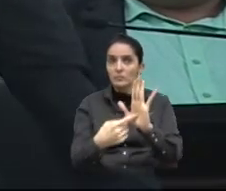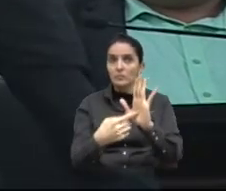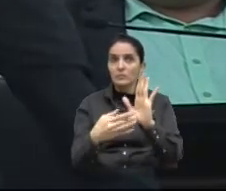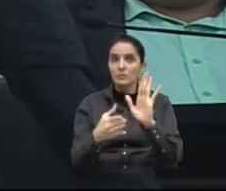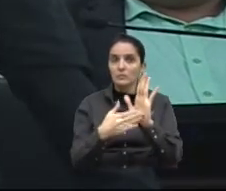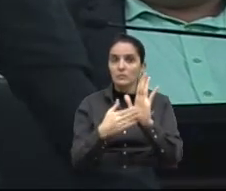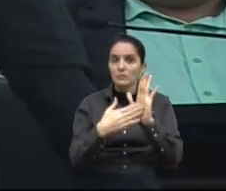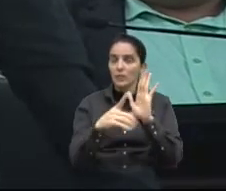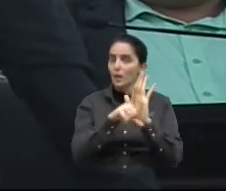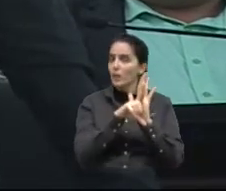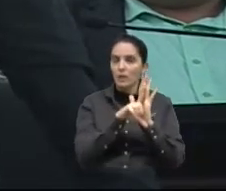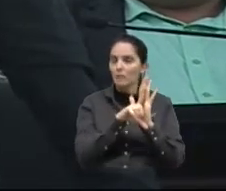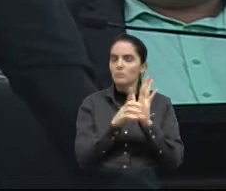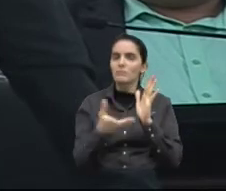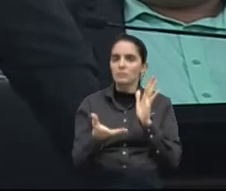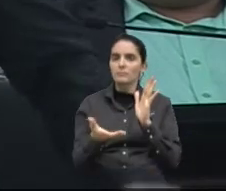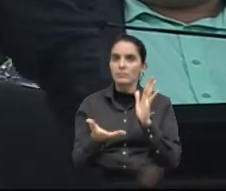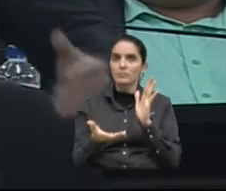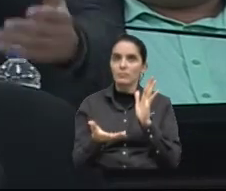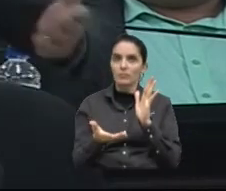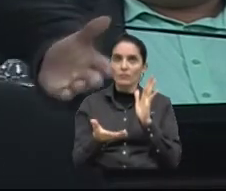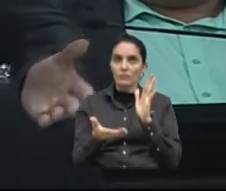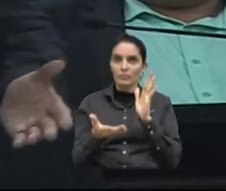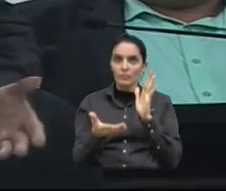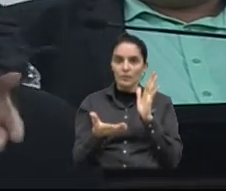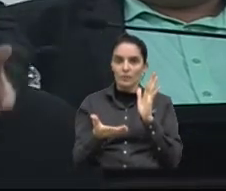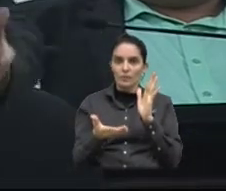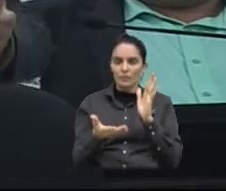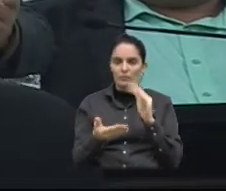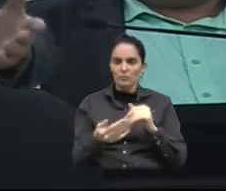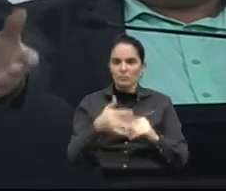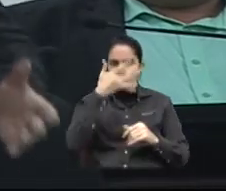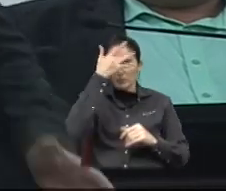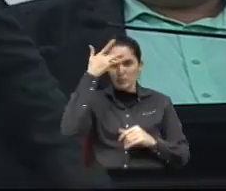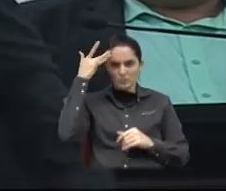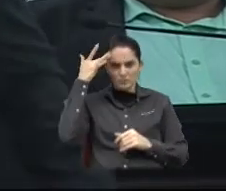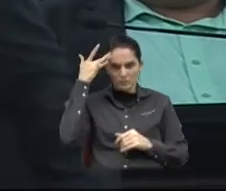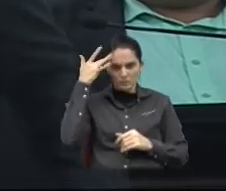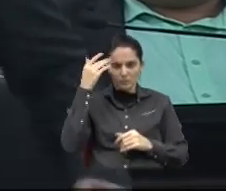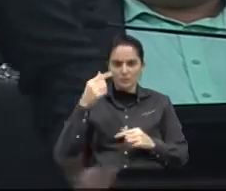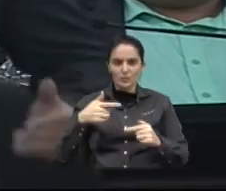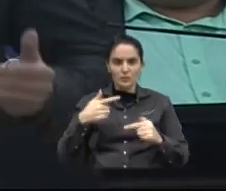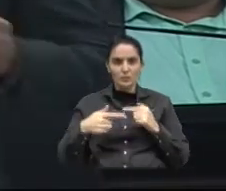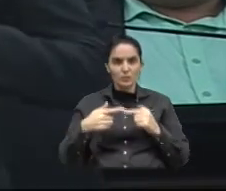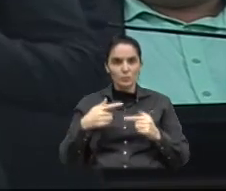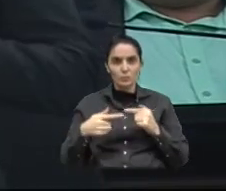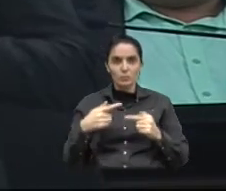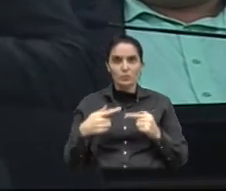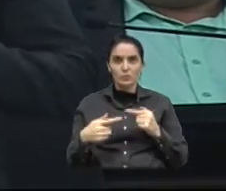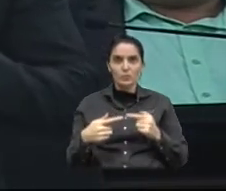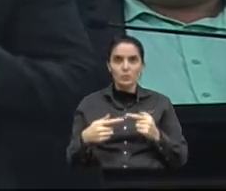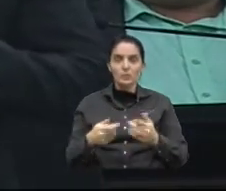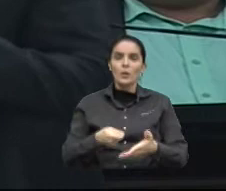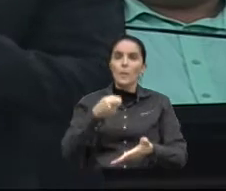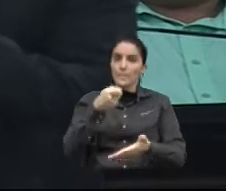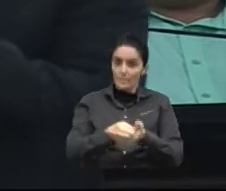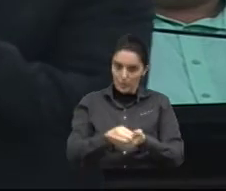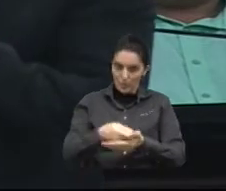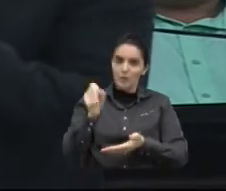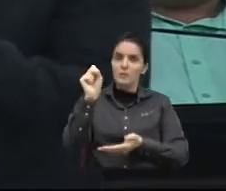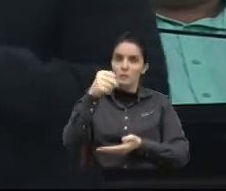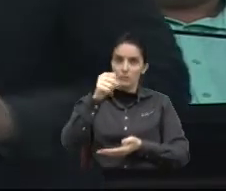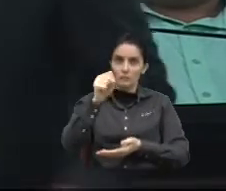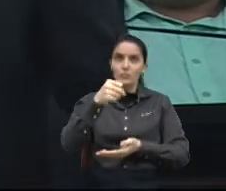na lei os agentes públicos agentes políticos eles têm a obrigação sim eu penso